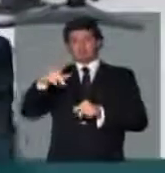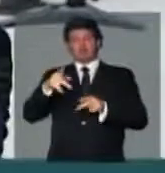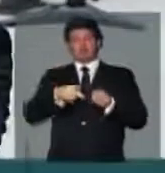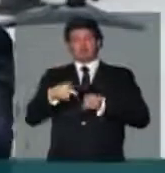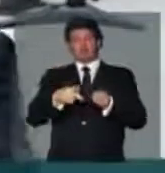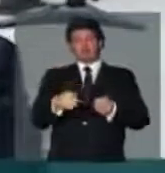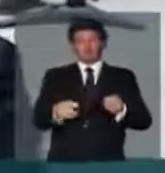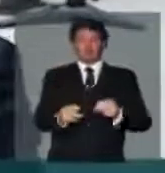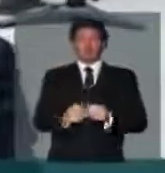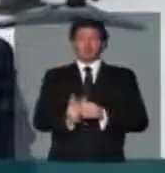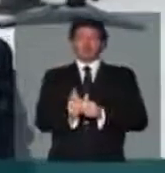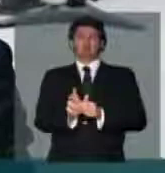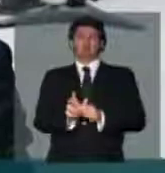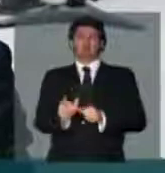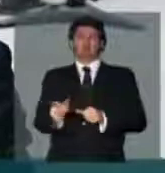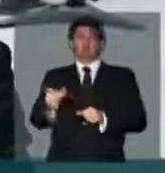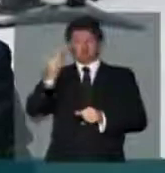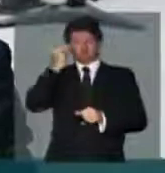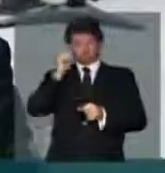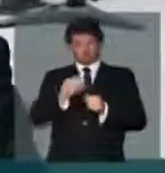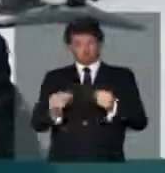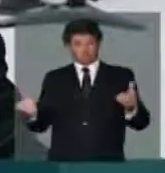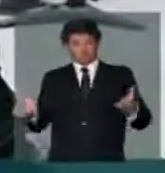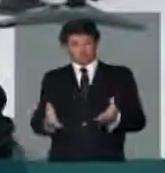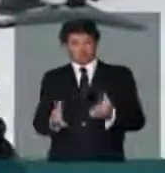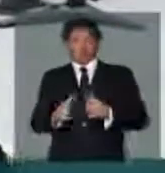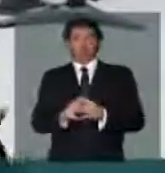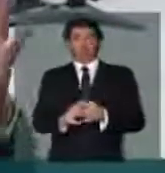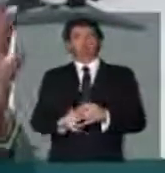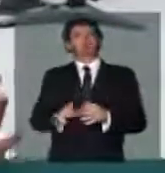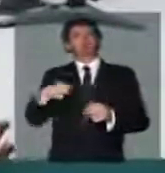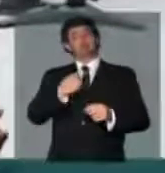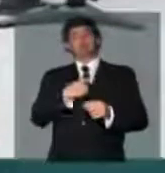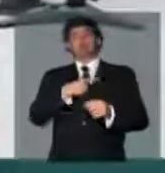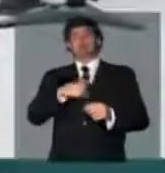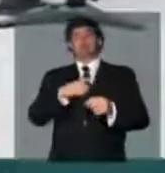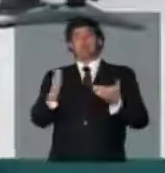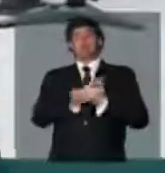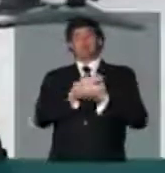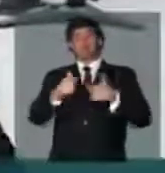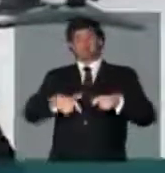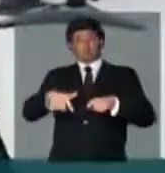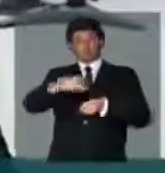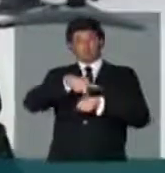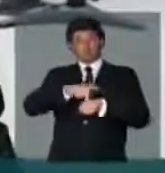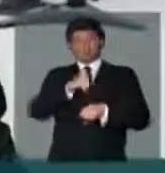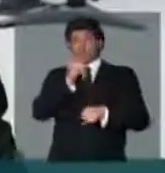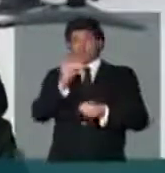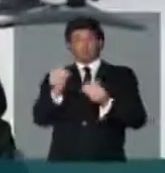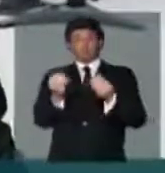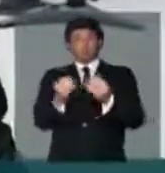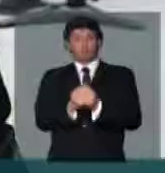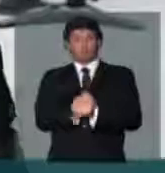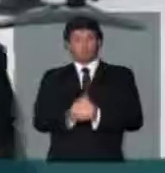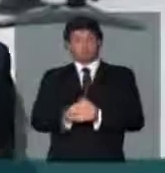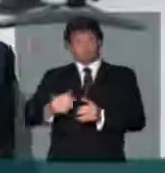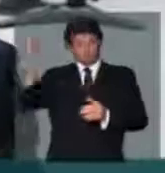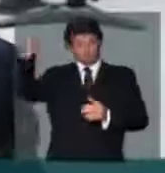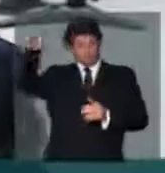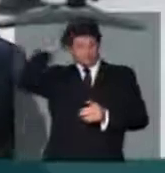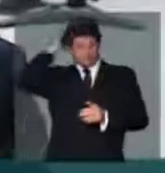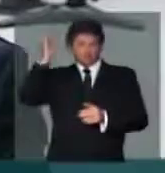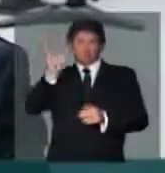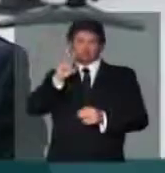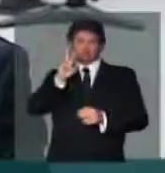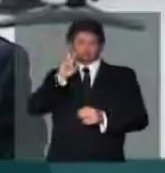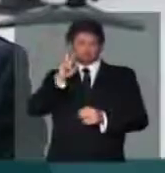a presidenta Dilma acaba de lançar, e nós temos regiões desse país que realmente tem muita água. O Pará, para Vossa